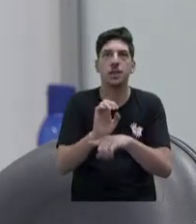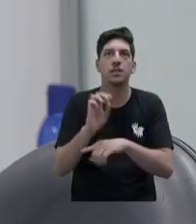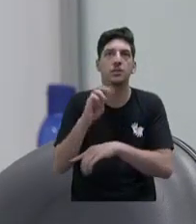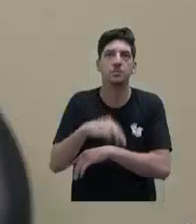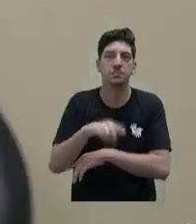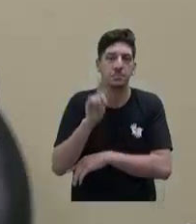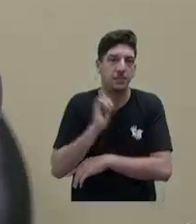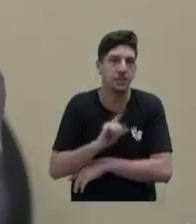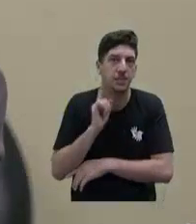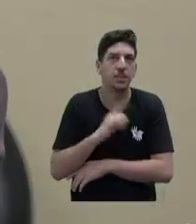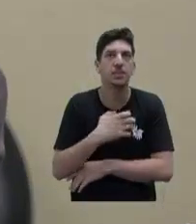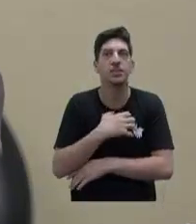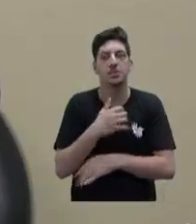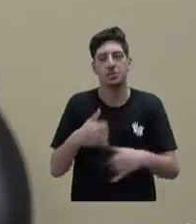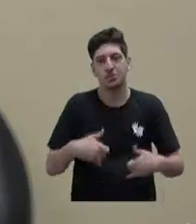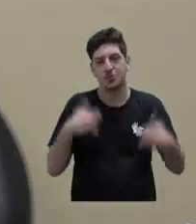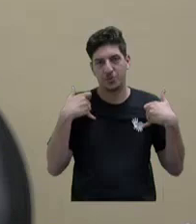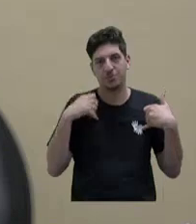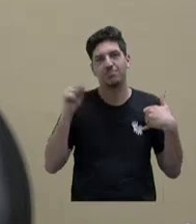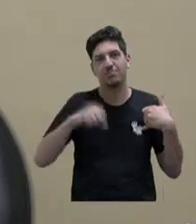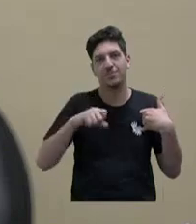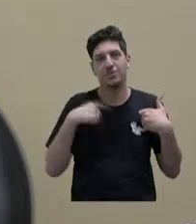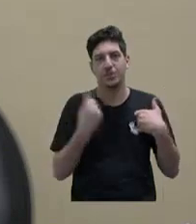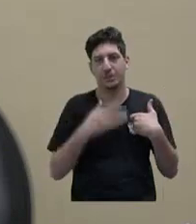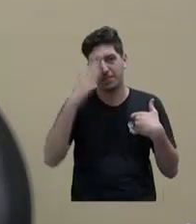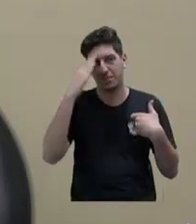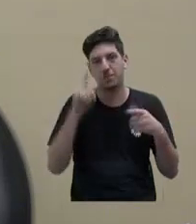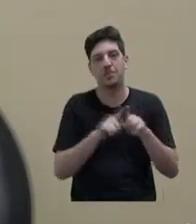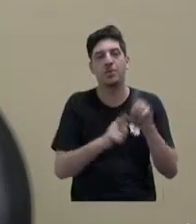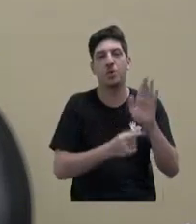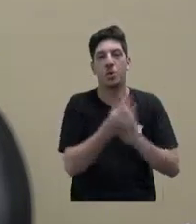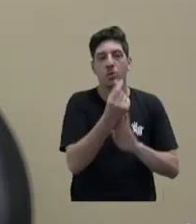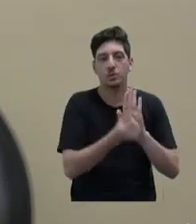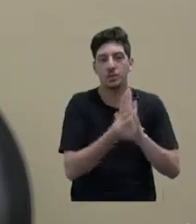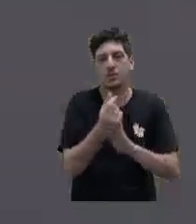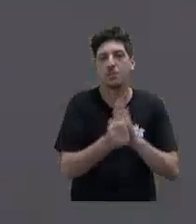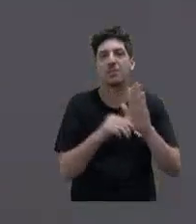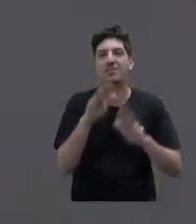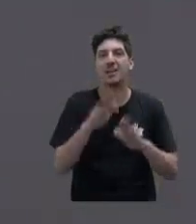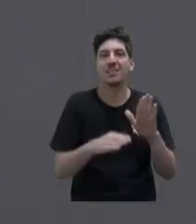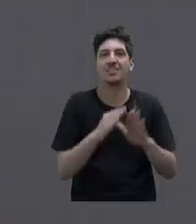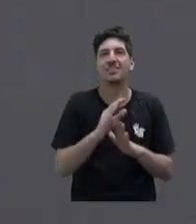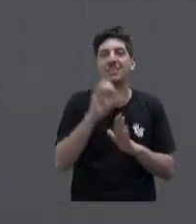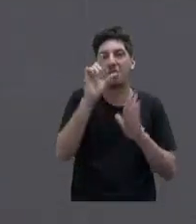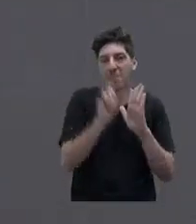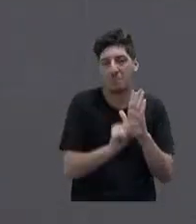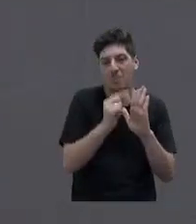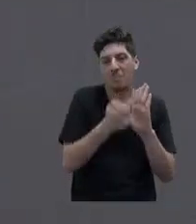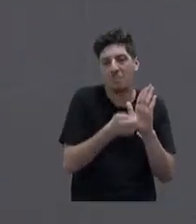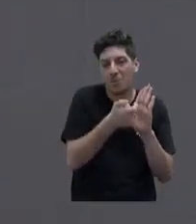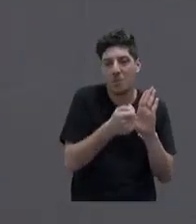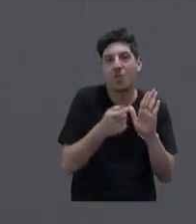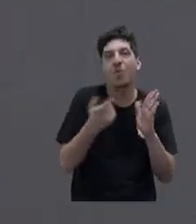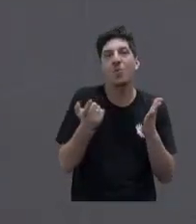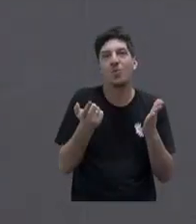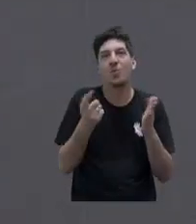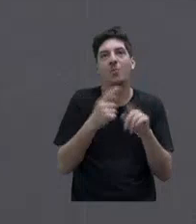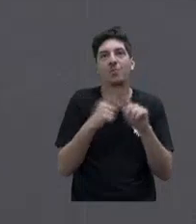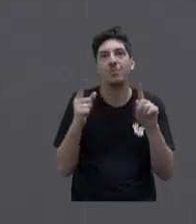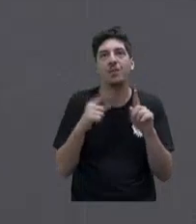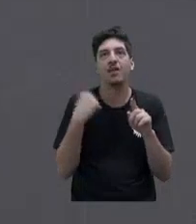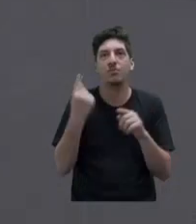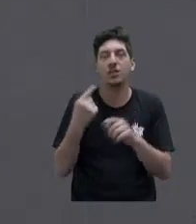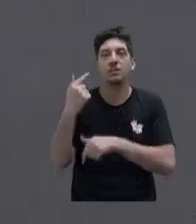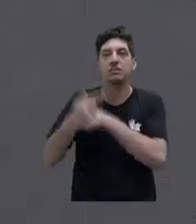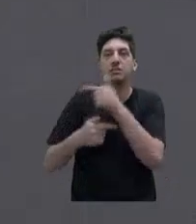a gente fica realmente muito orgulhoso. A gente sabe que o orçamento, muitas vezes, não é o que vocês gostariam, mas vocês têm